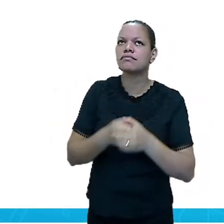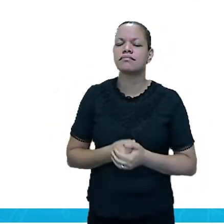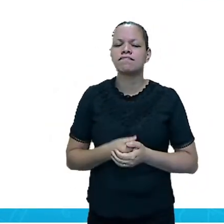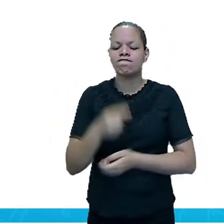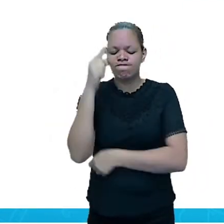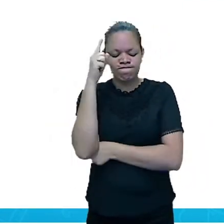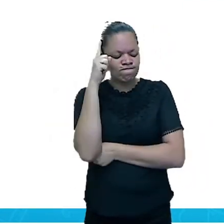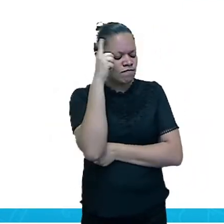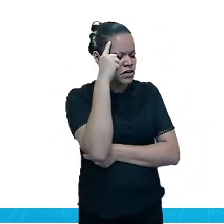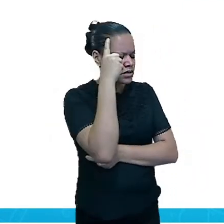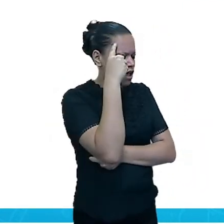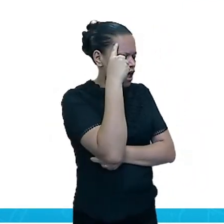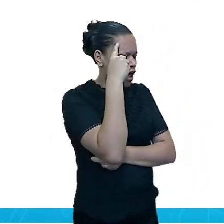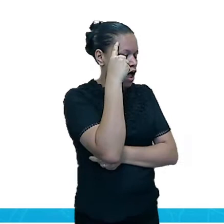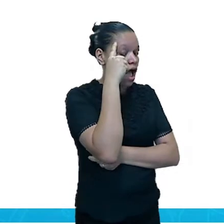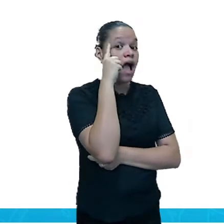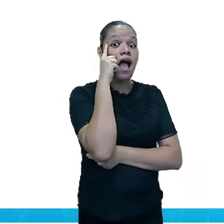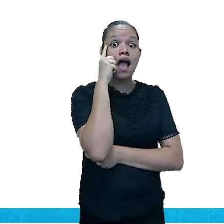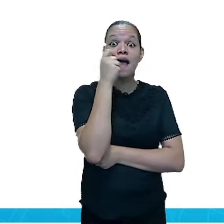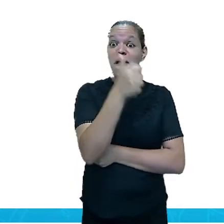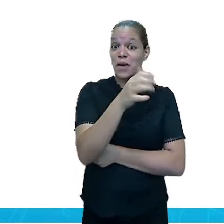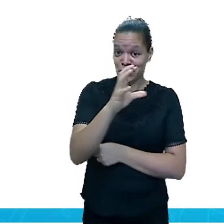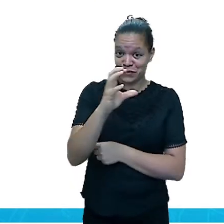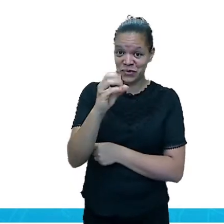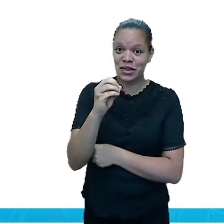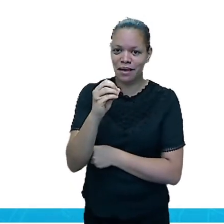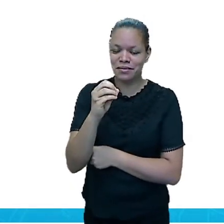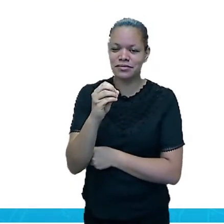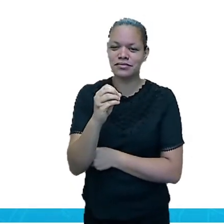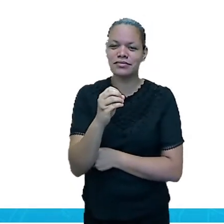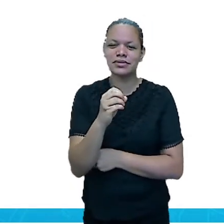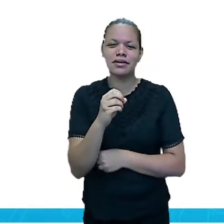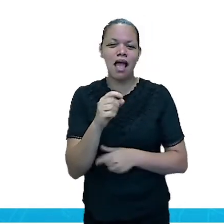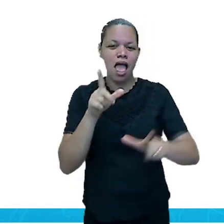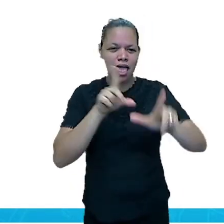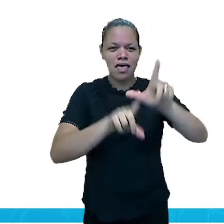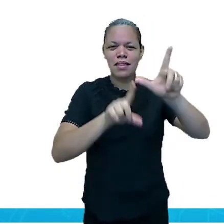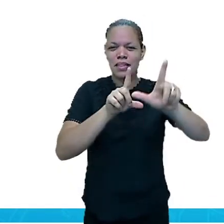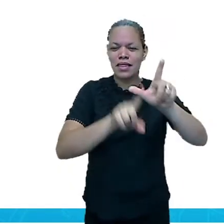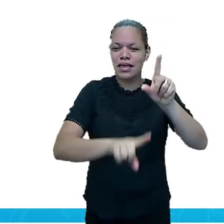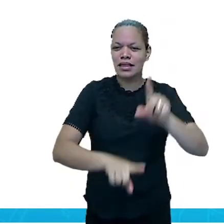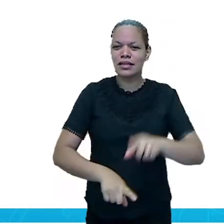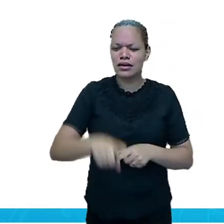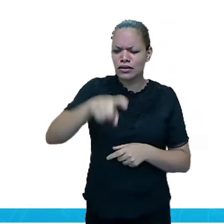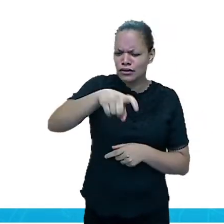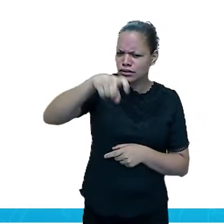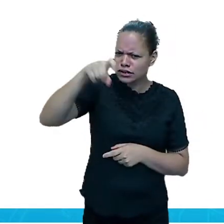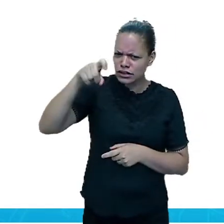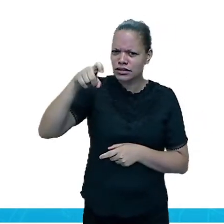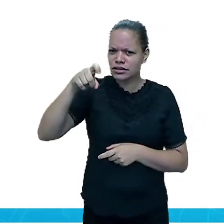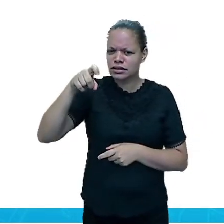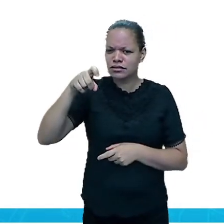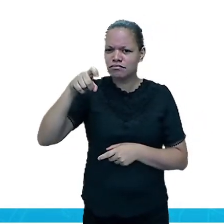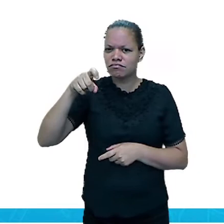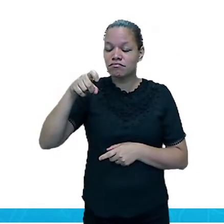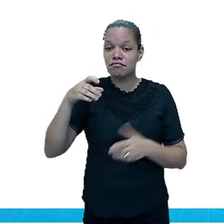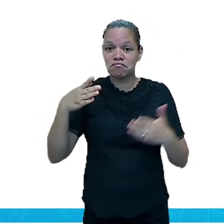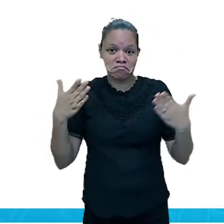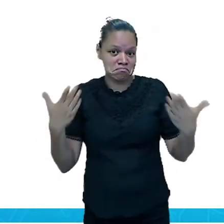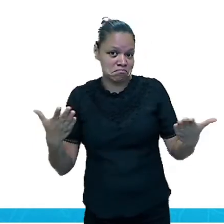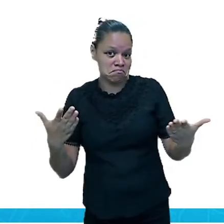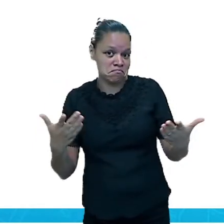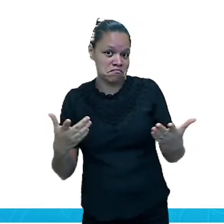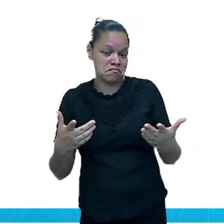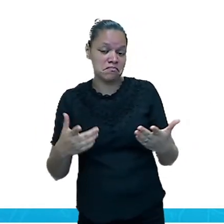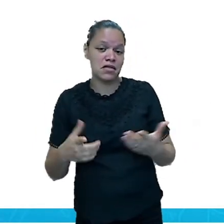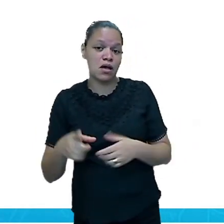O 10 vem na mesma regra, o 9 vem na mesma regra. Eu vou colocar uma letra I e uma letra X, que